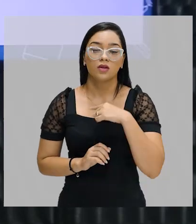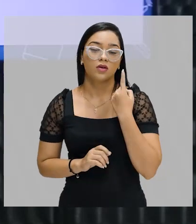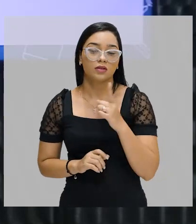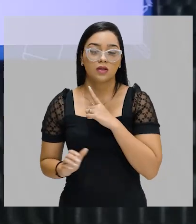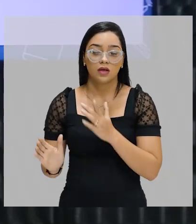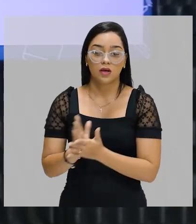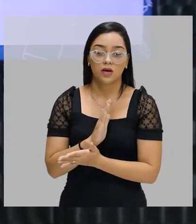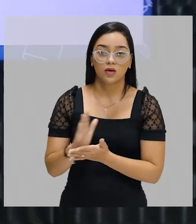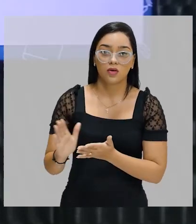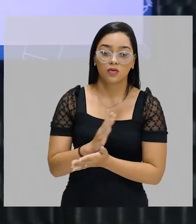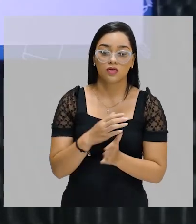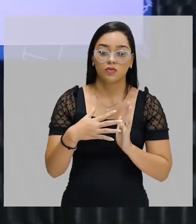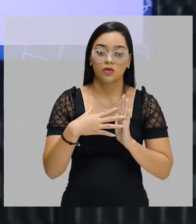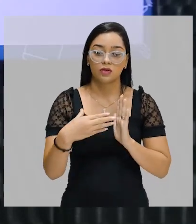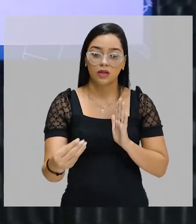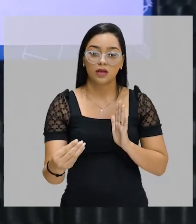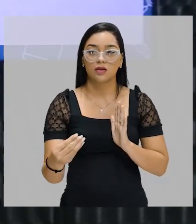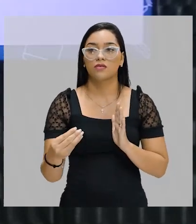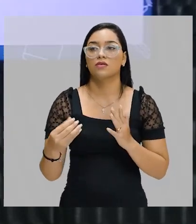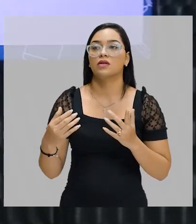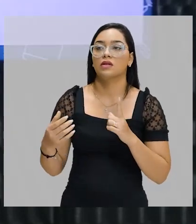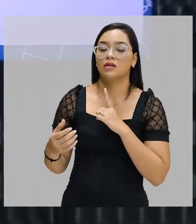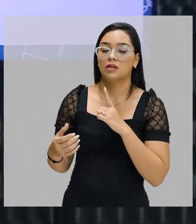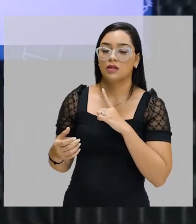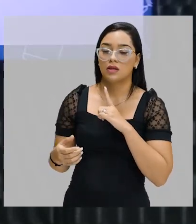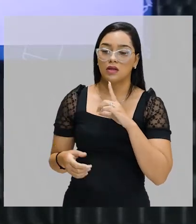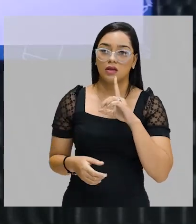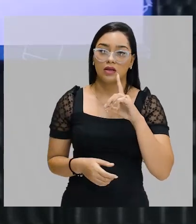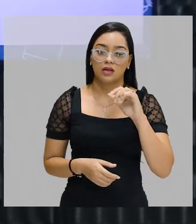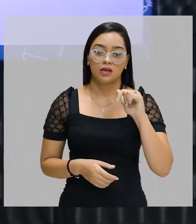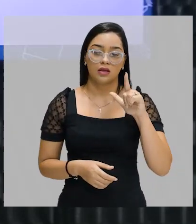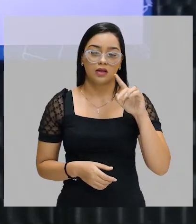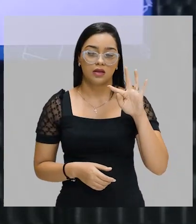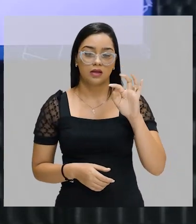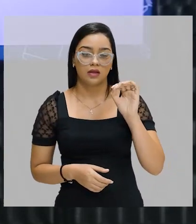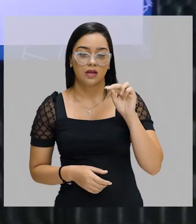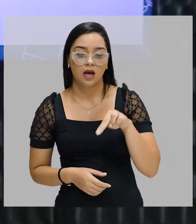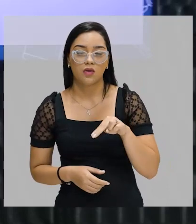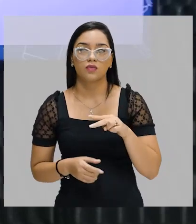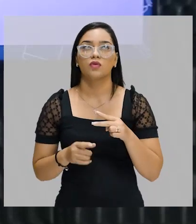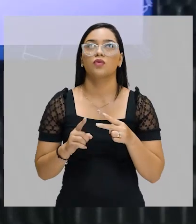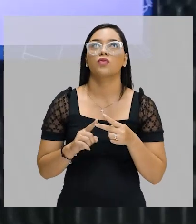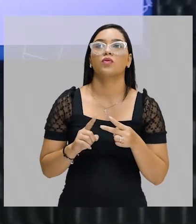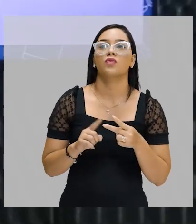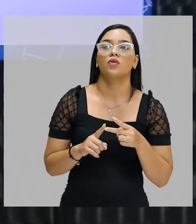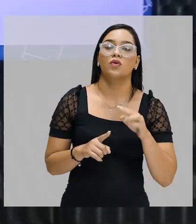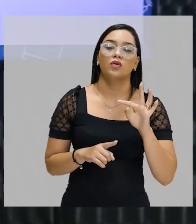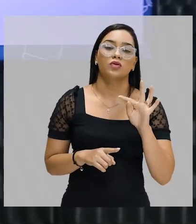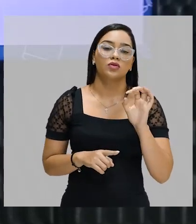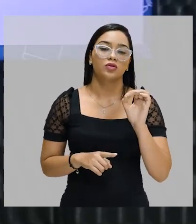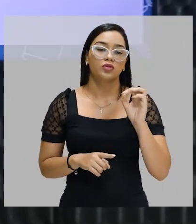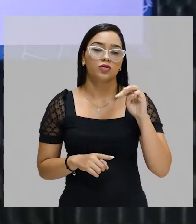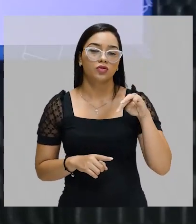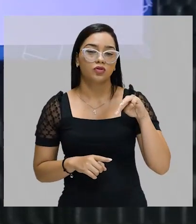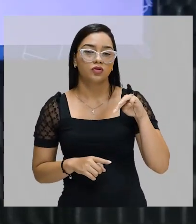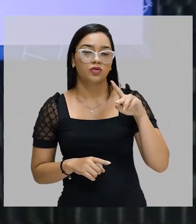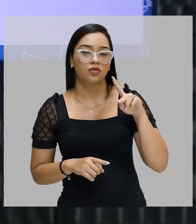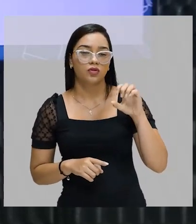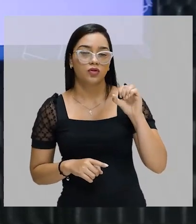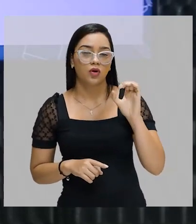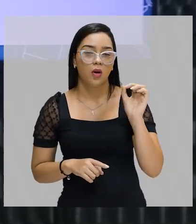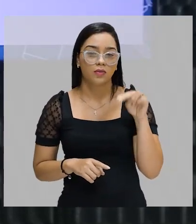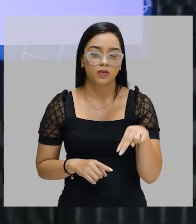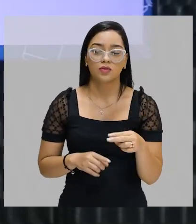alguns modelos atômicos, modelo atômico de Dalton, modelo atômico de Thomson,